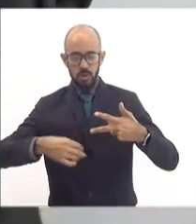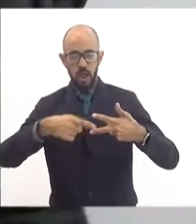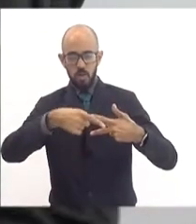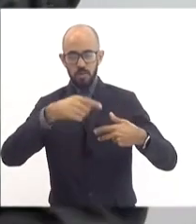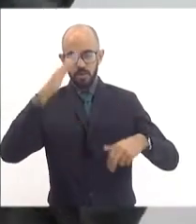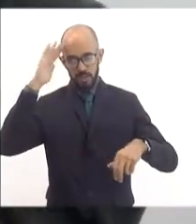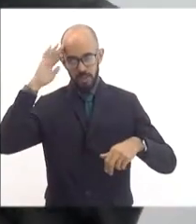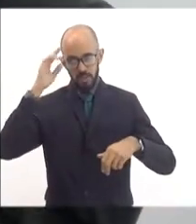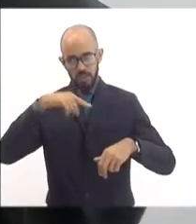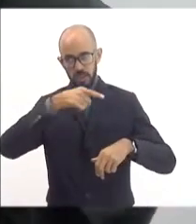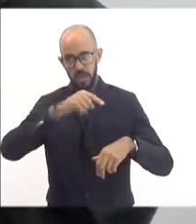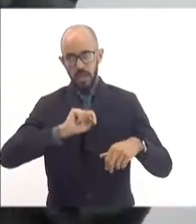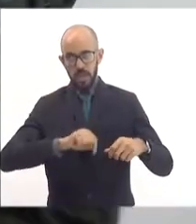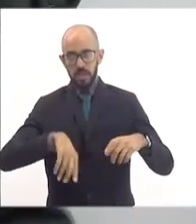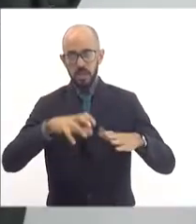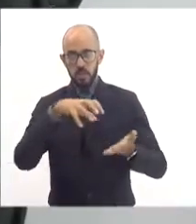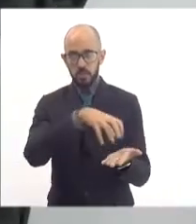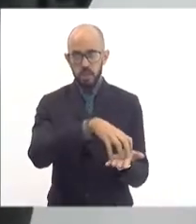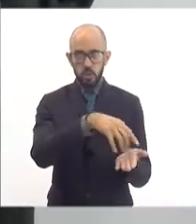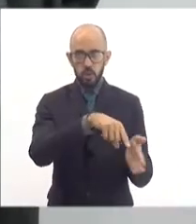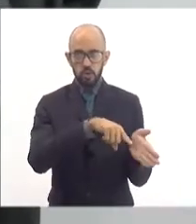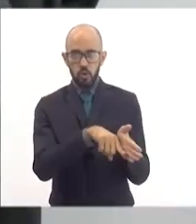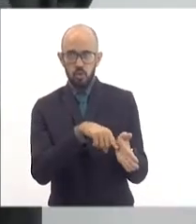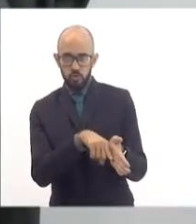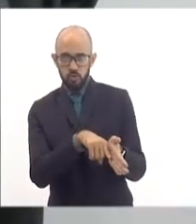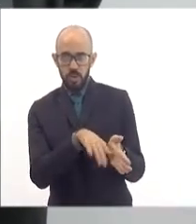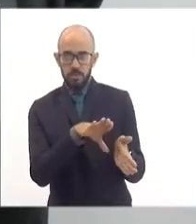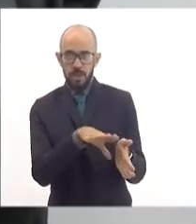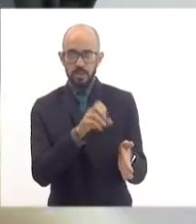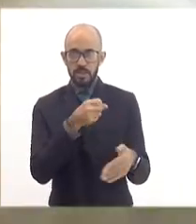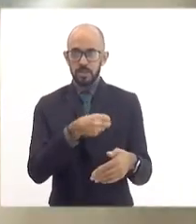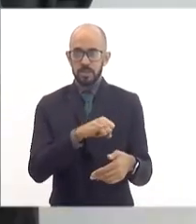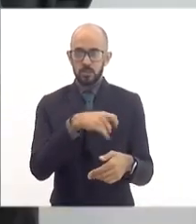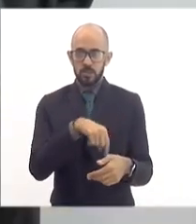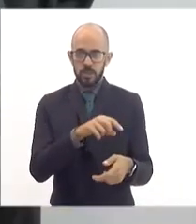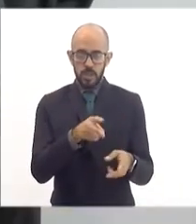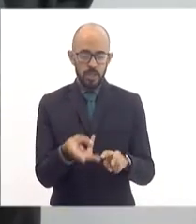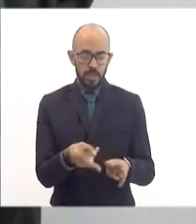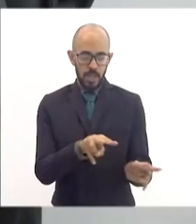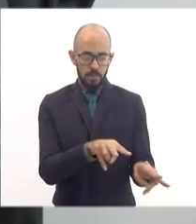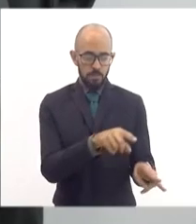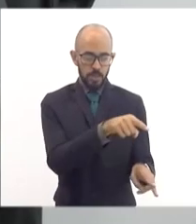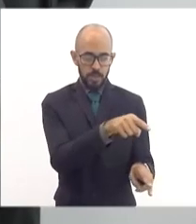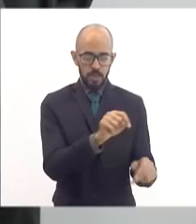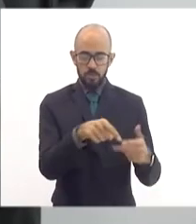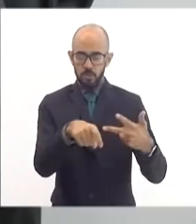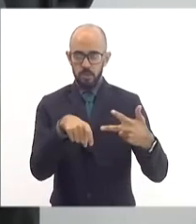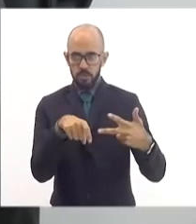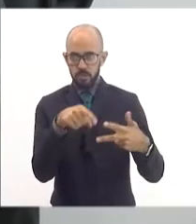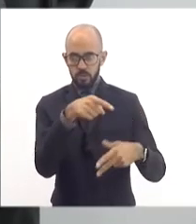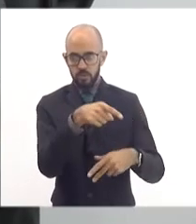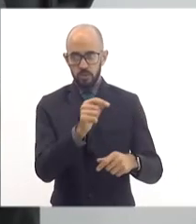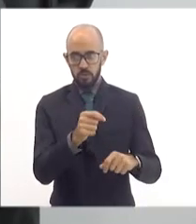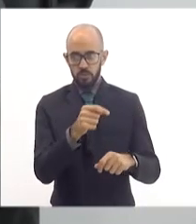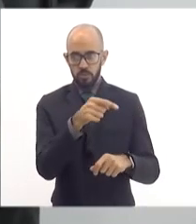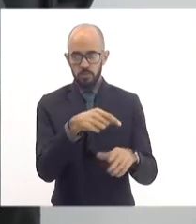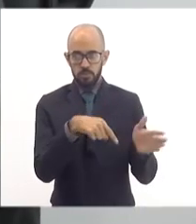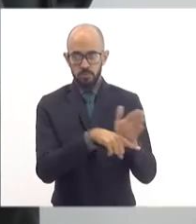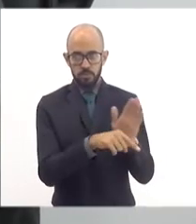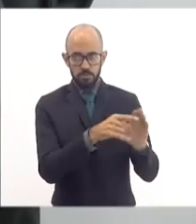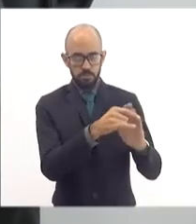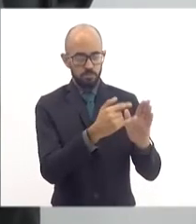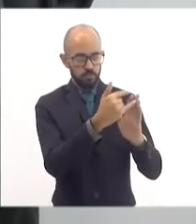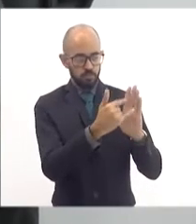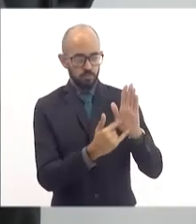de consulta. Mas, quando você encaminha o Poder Executivo para o Tribunal minuta de